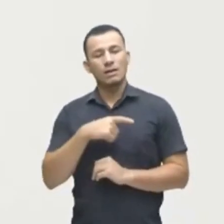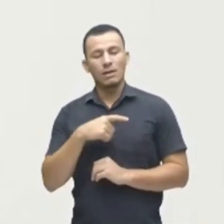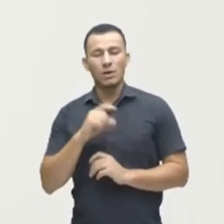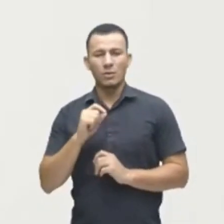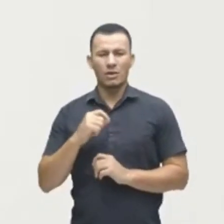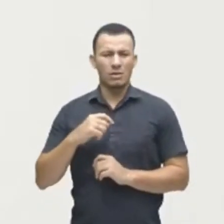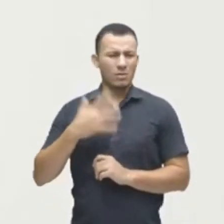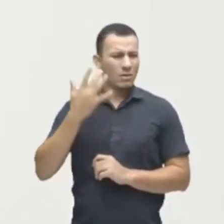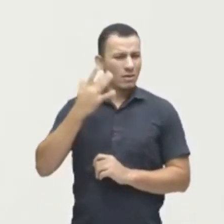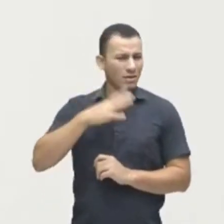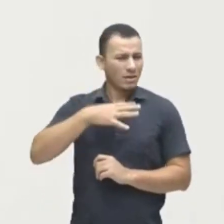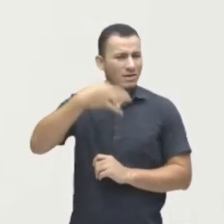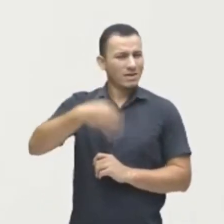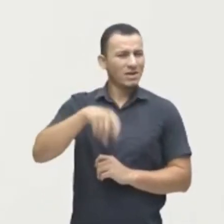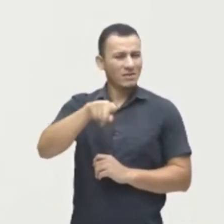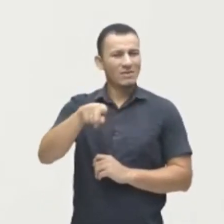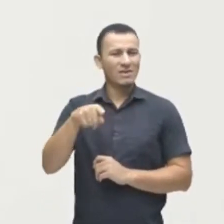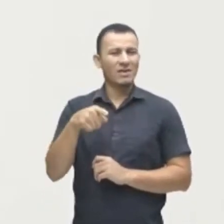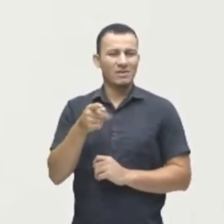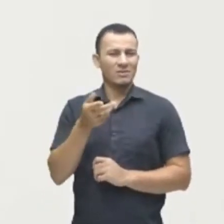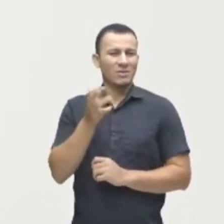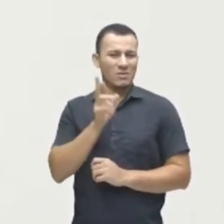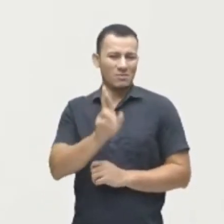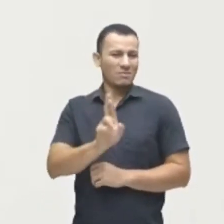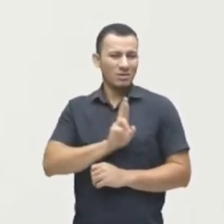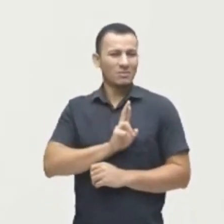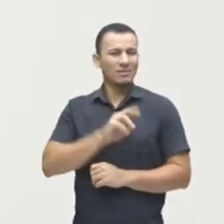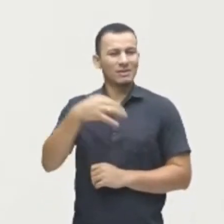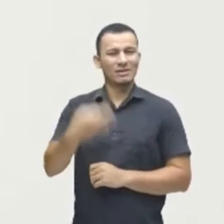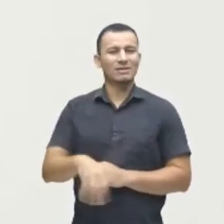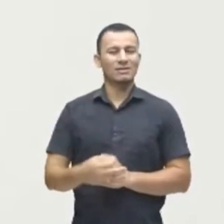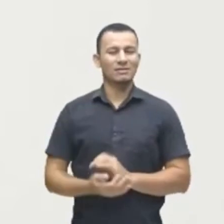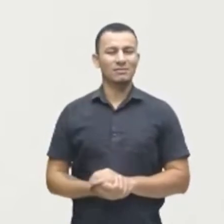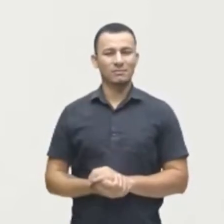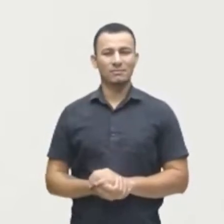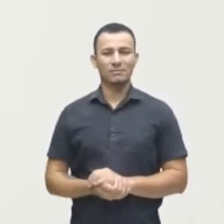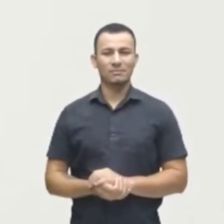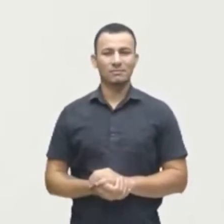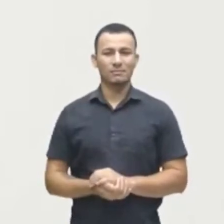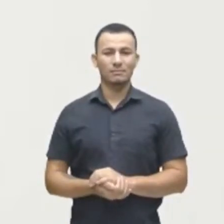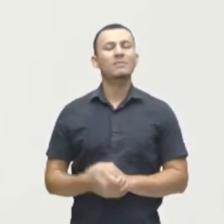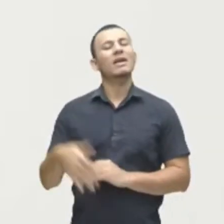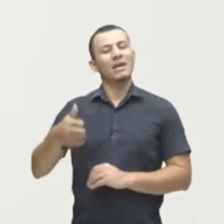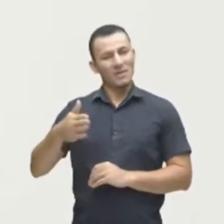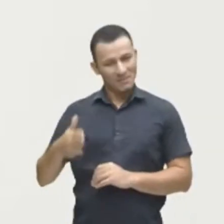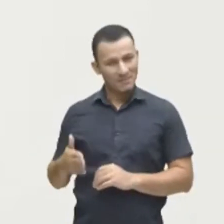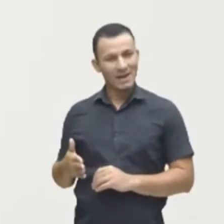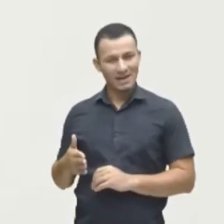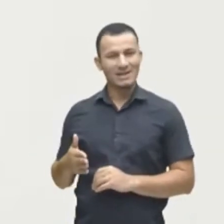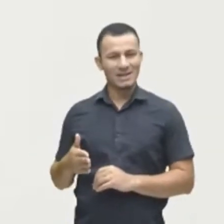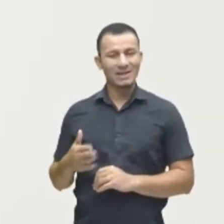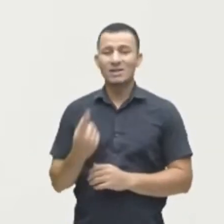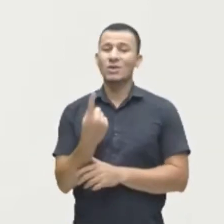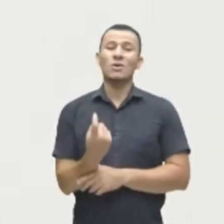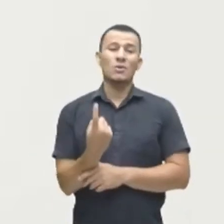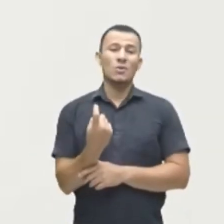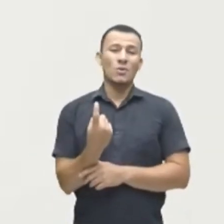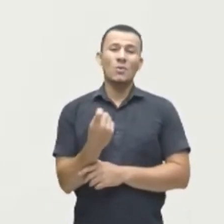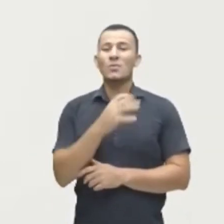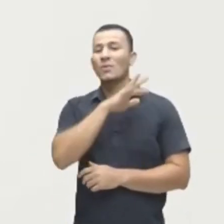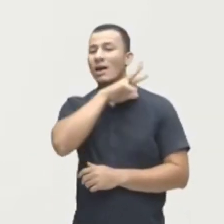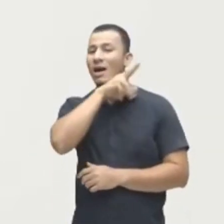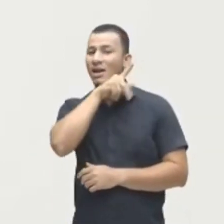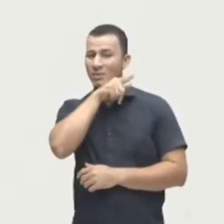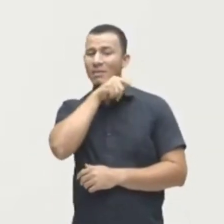tenho certeza que vocês conseguiram marcar a resposta correta. Os peixes são os únicos animais